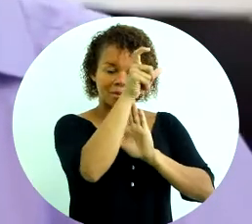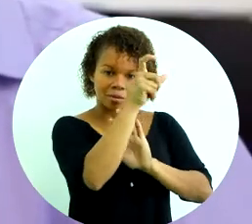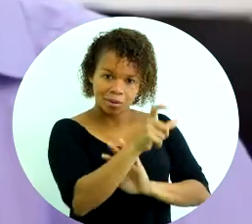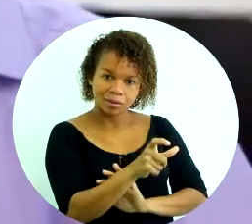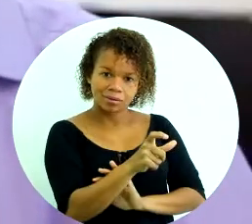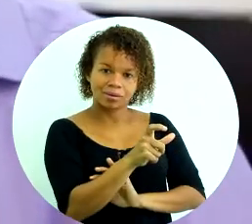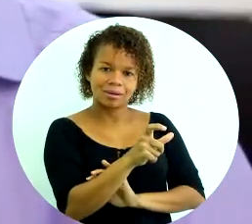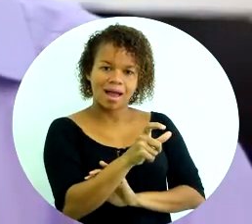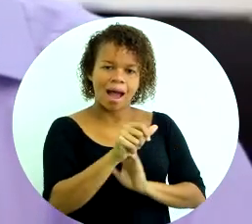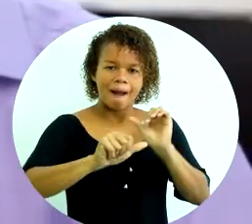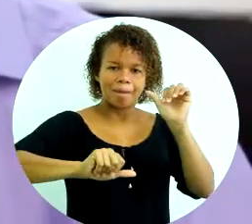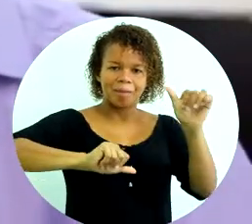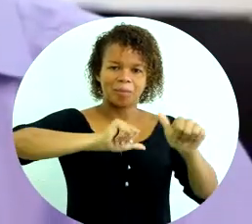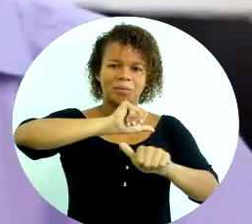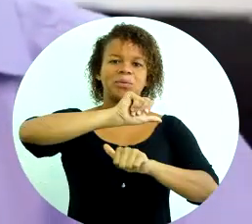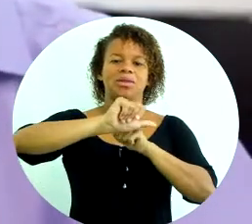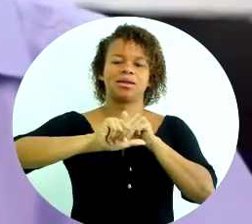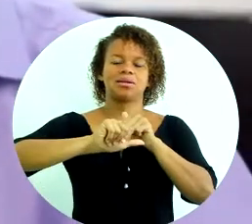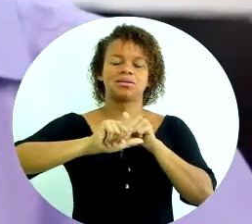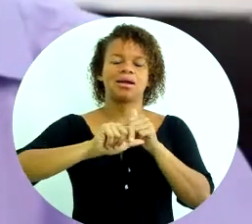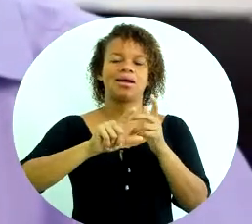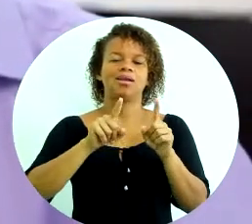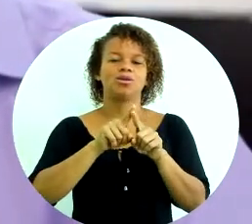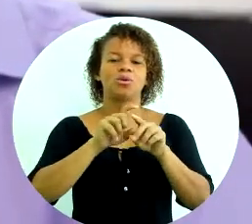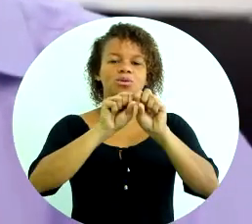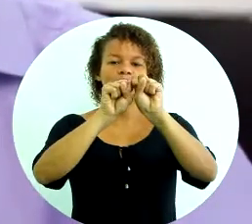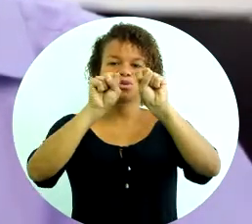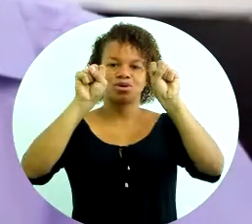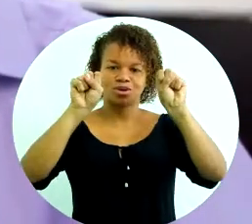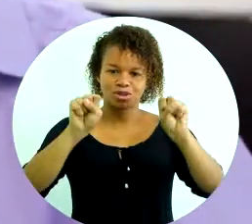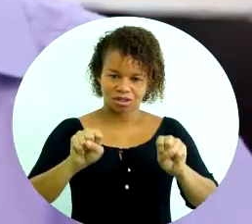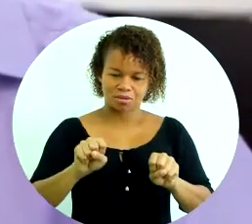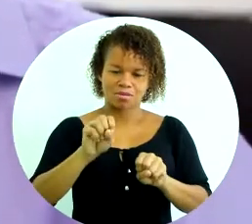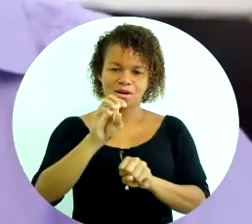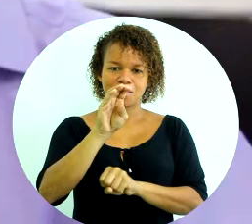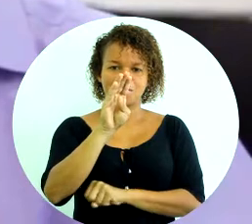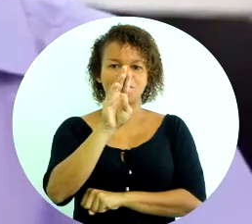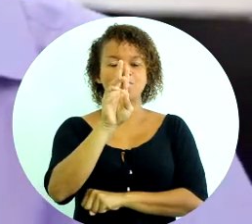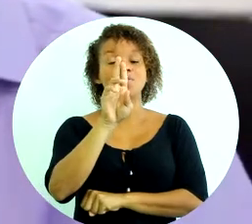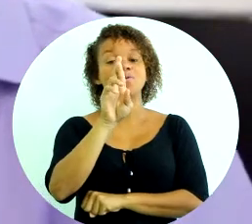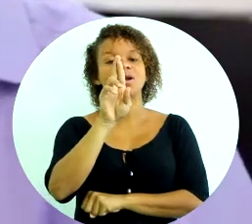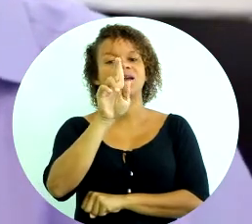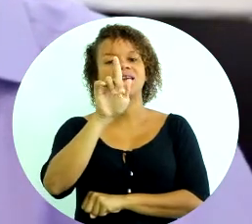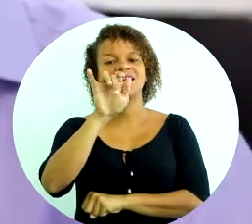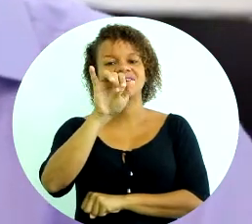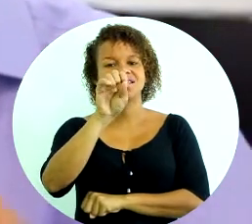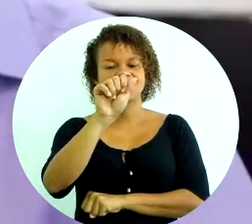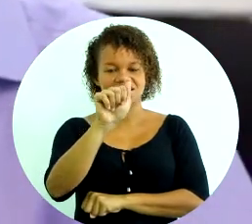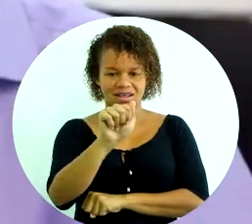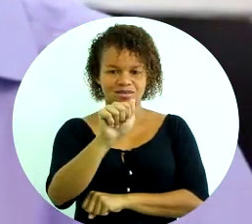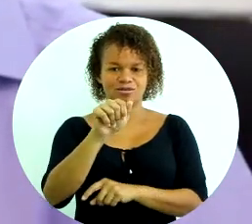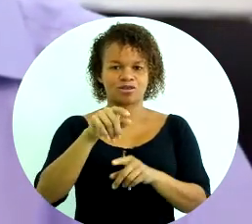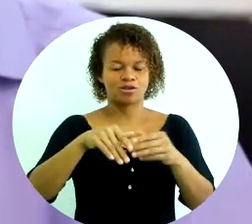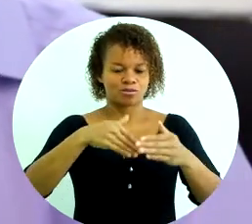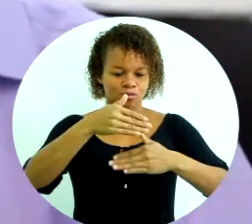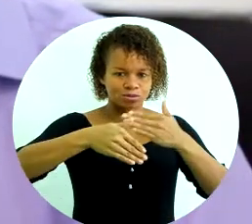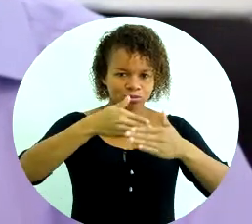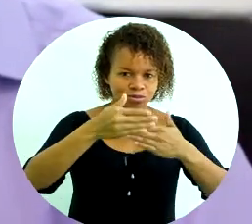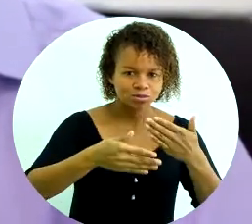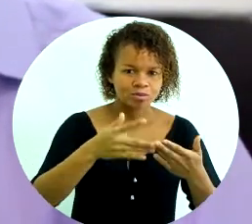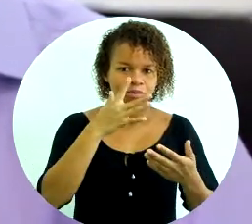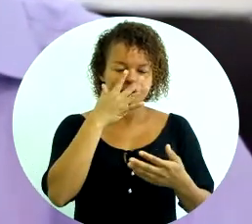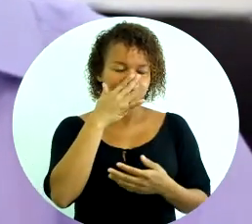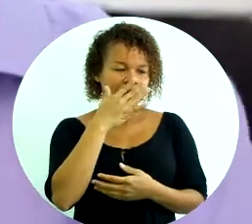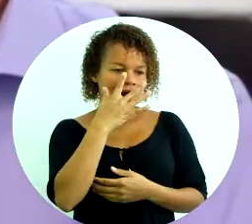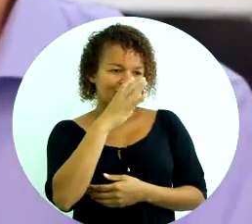ao proletariado a mudança, a alteração do sistema burguês, a transformação do